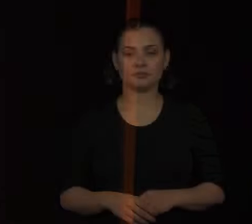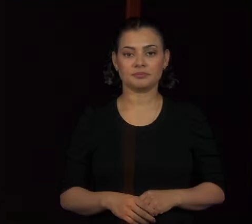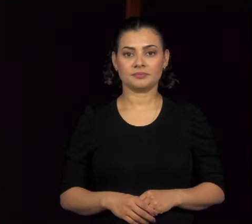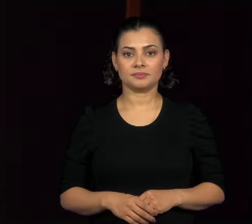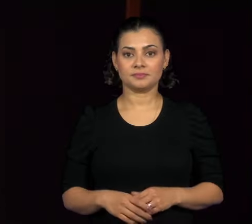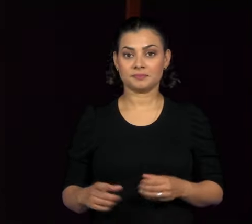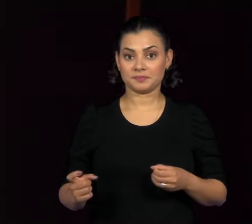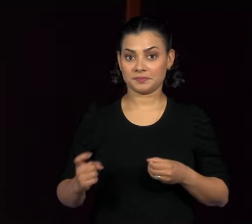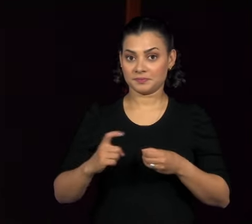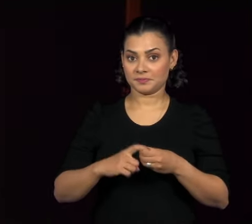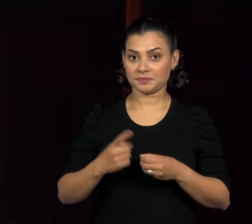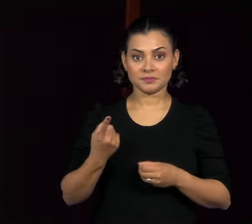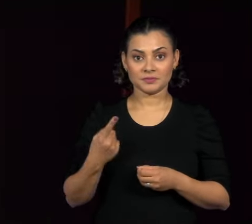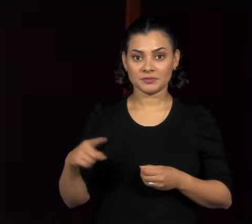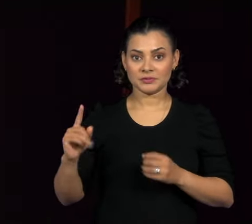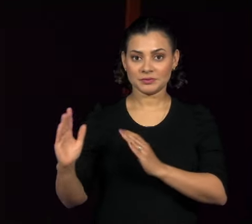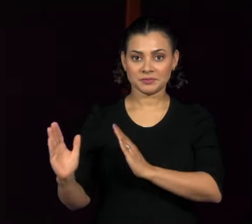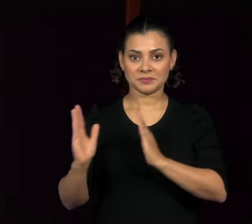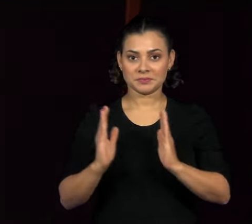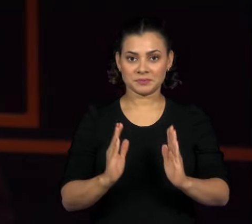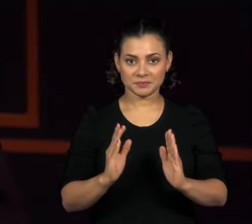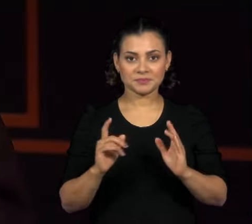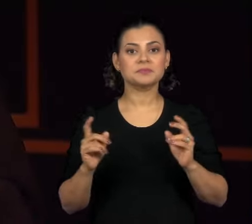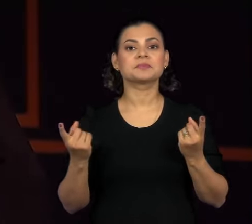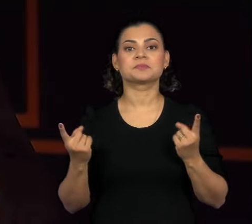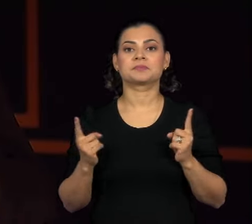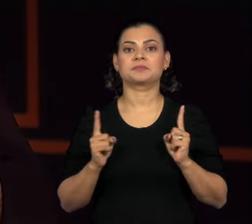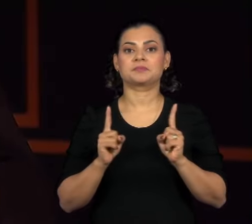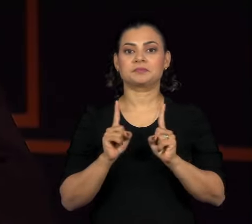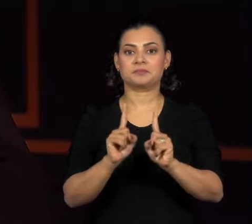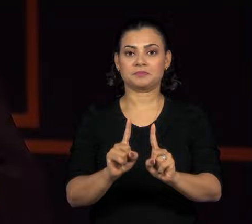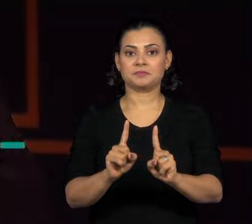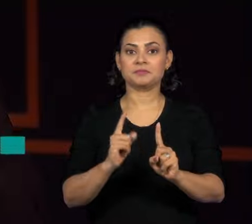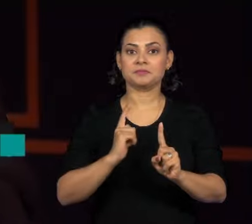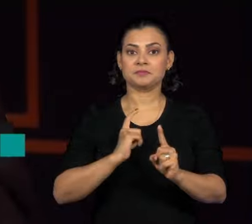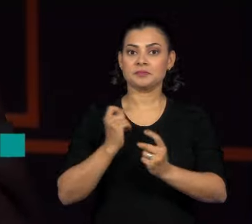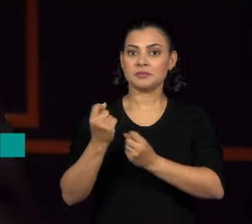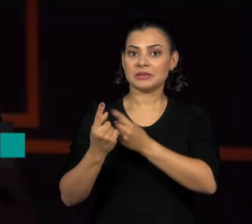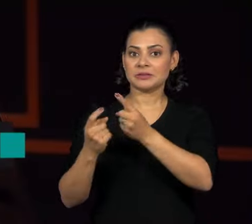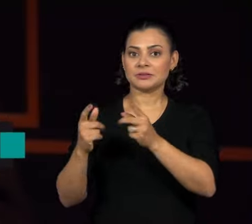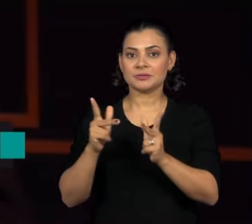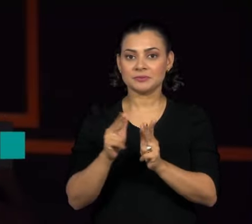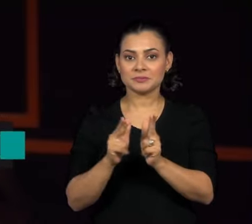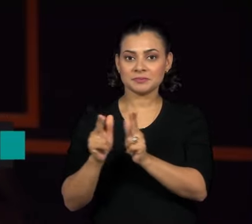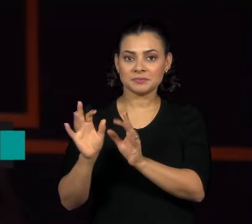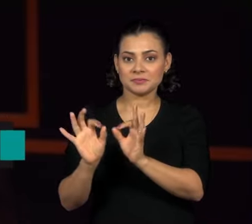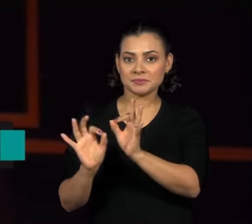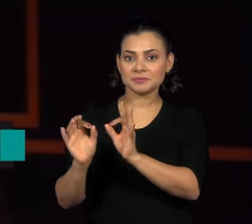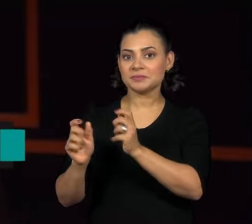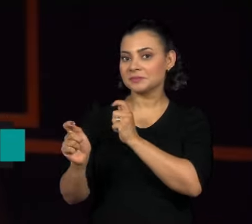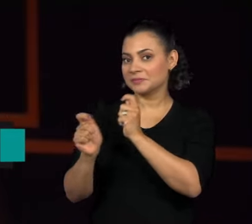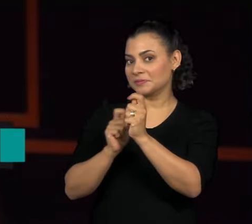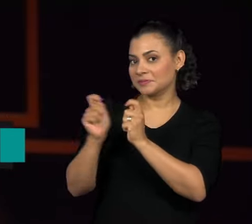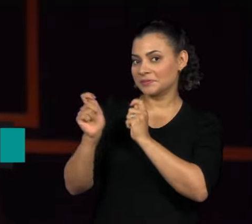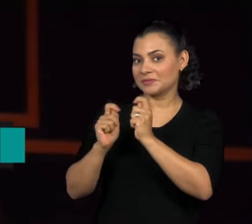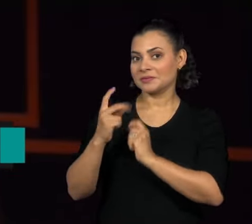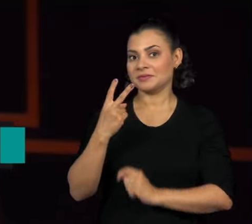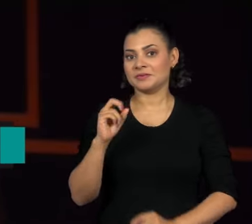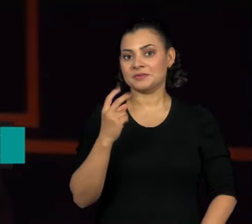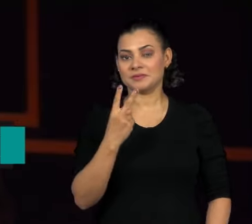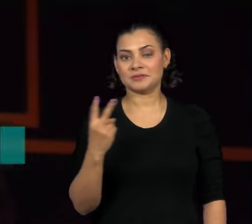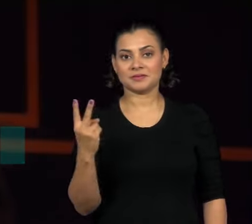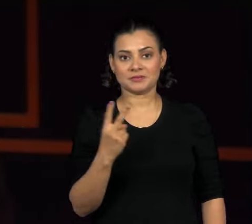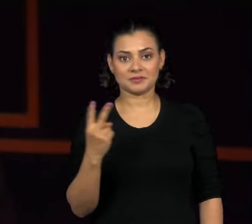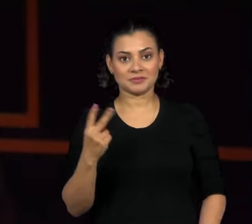Estamos de volta para o último bloco do Persona. E temos mais alguns trechos inéditos das entrevistas de